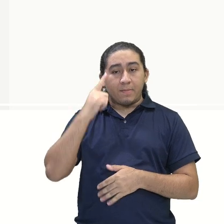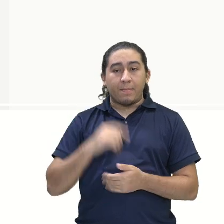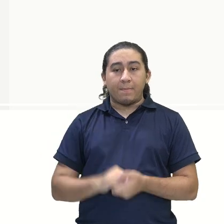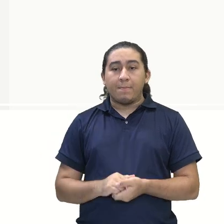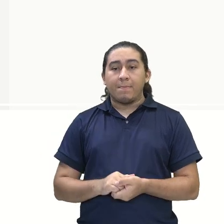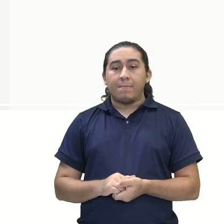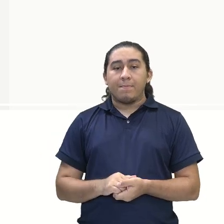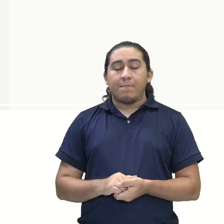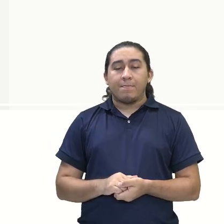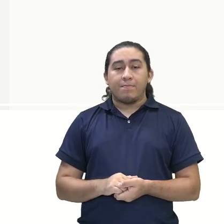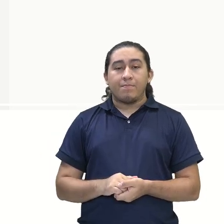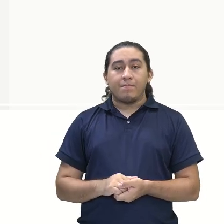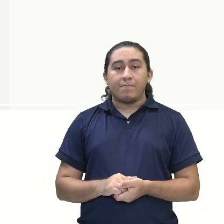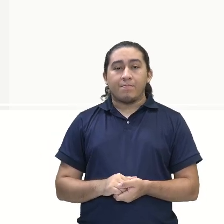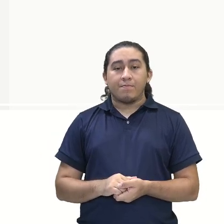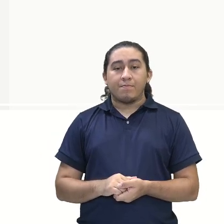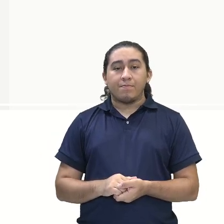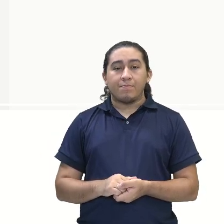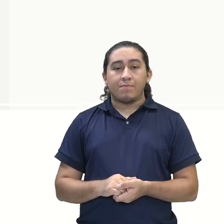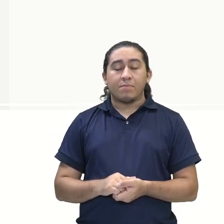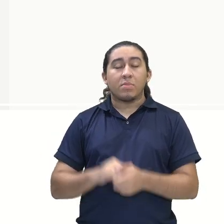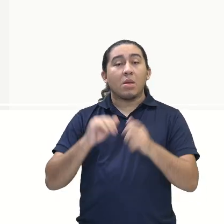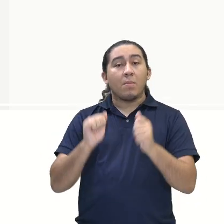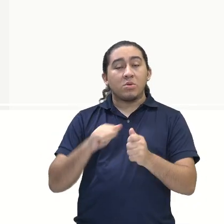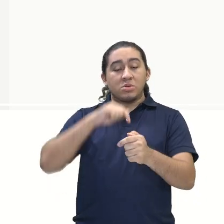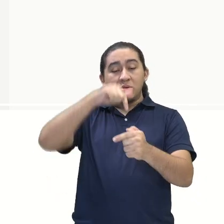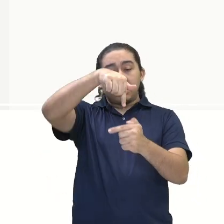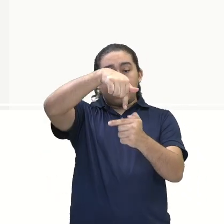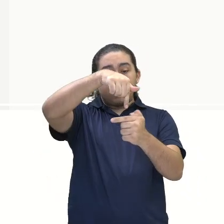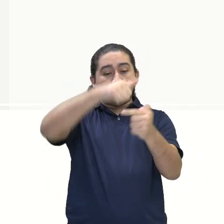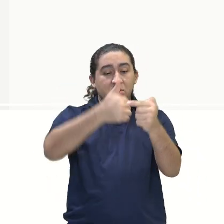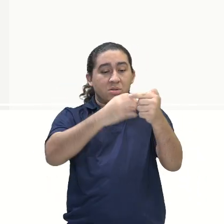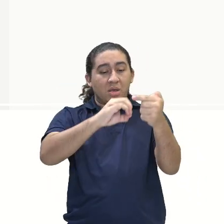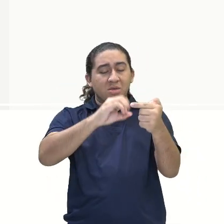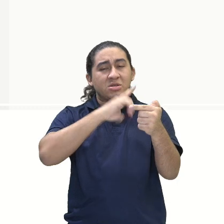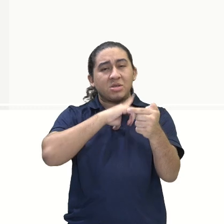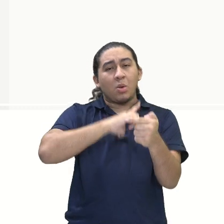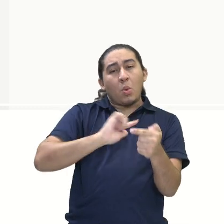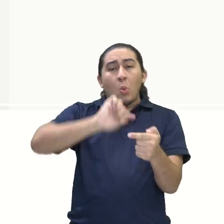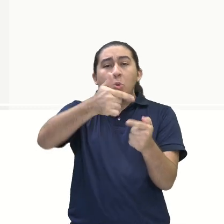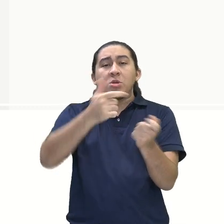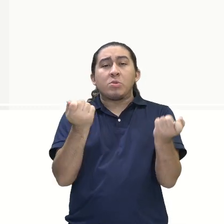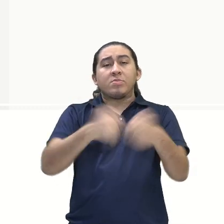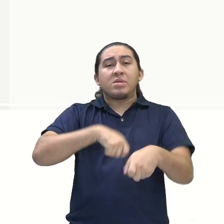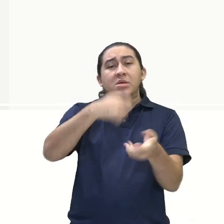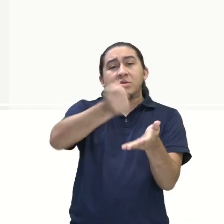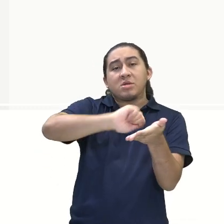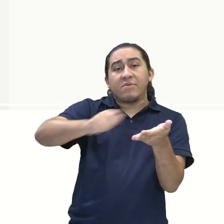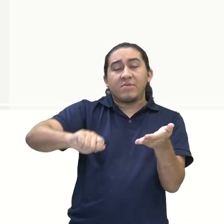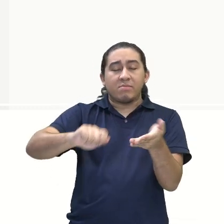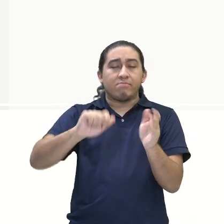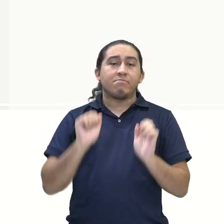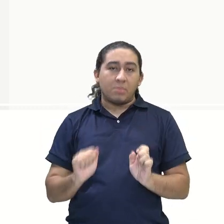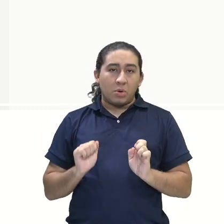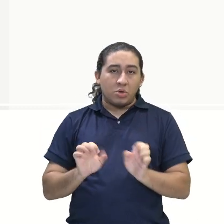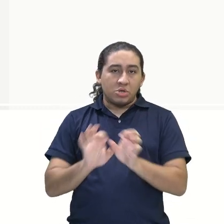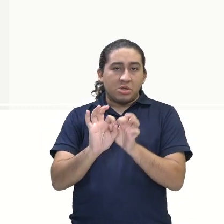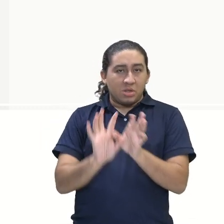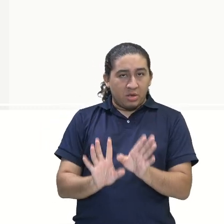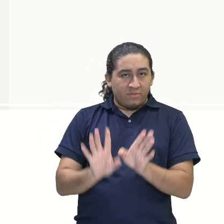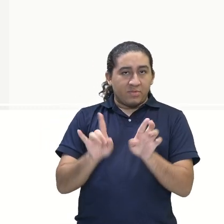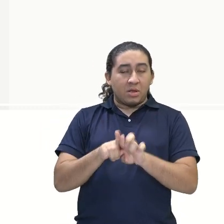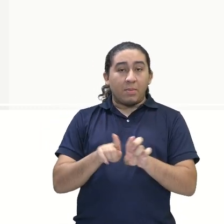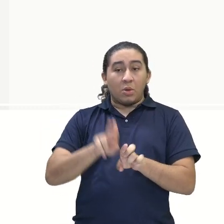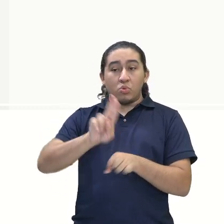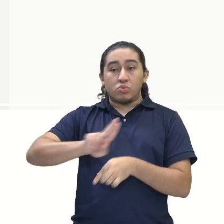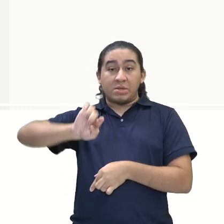eu posso escrever esse número aqui de outra forma? Pode. Posso escrever também na forma